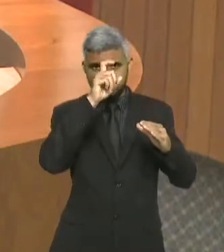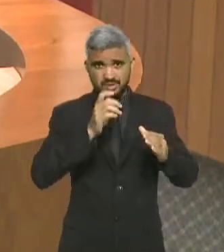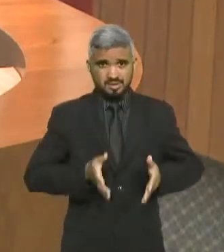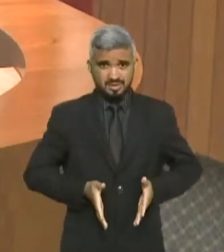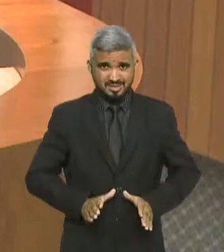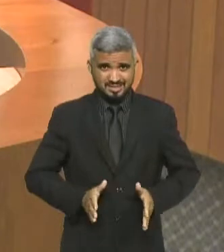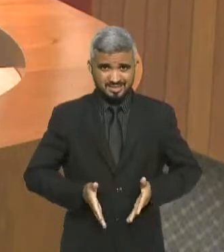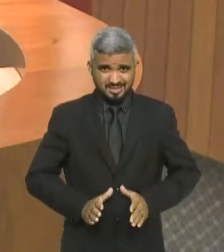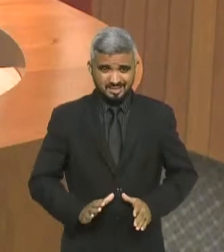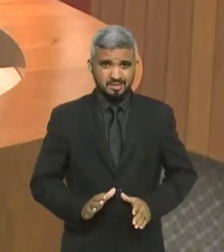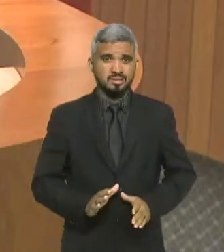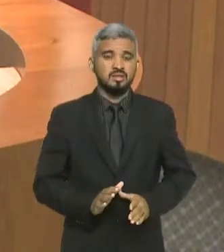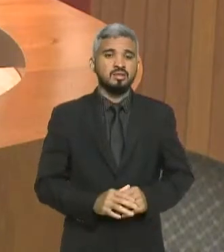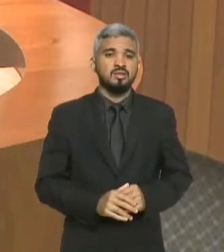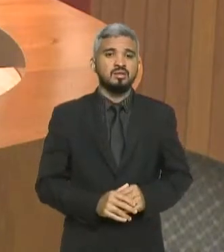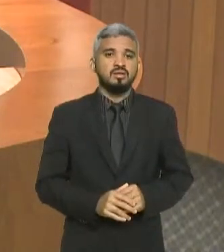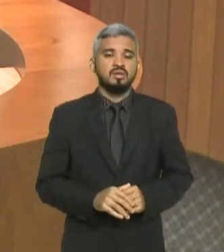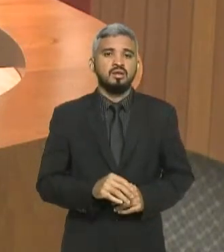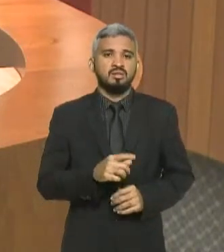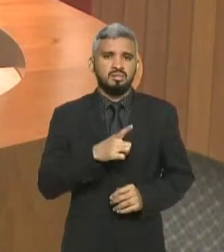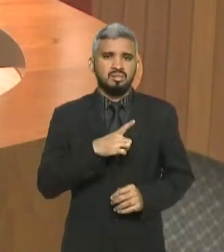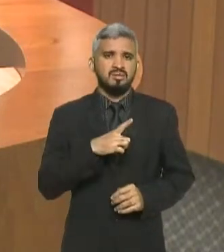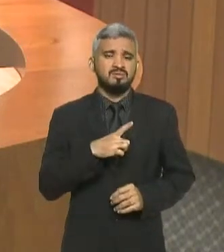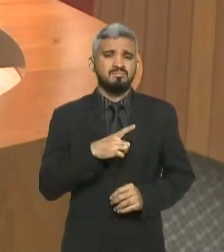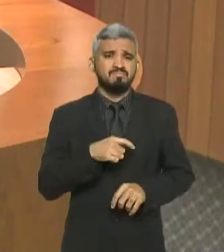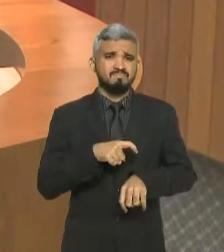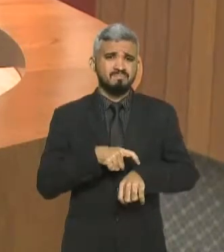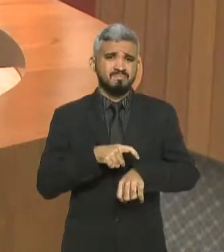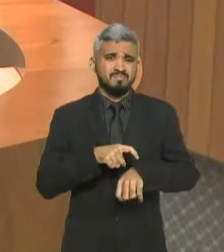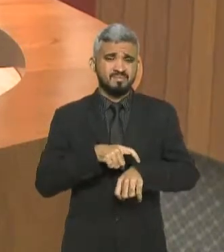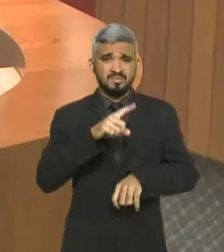está vivendo momentos difíceis.